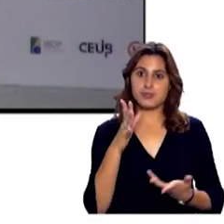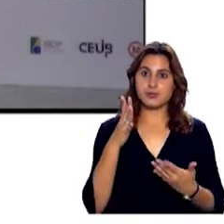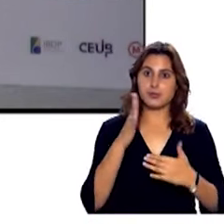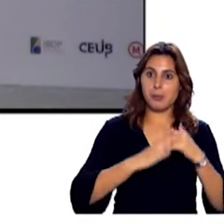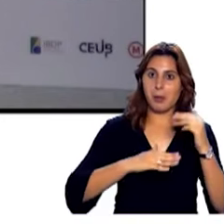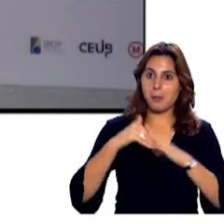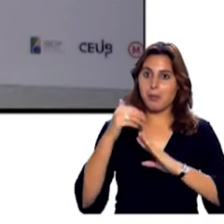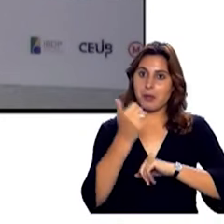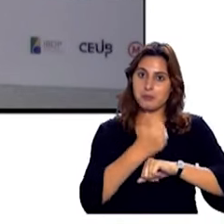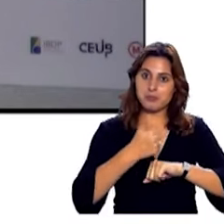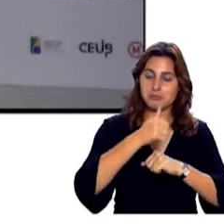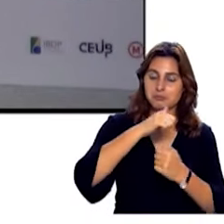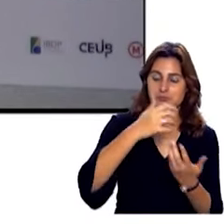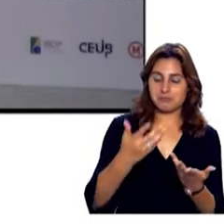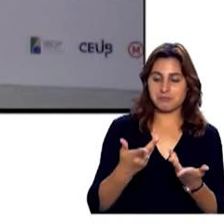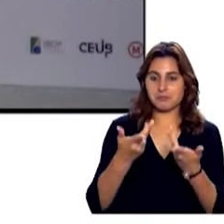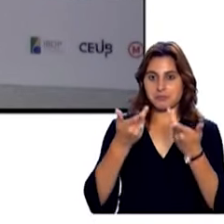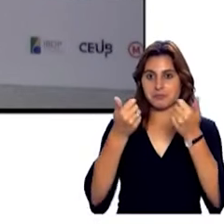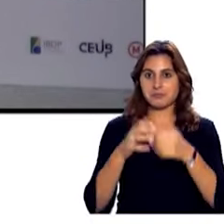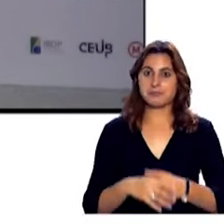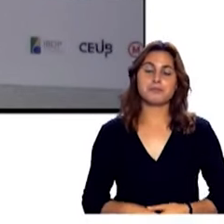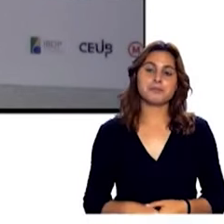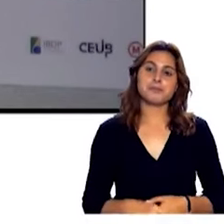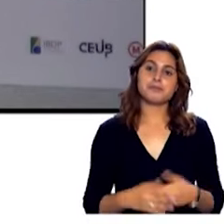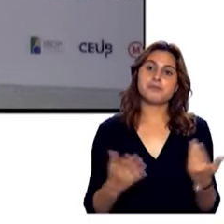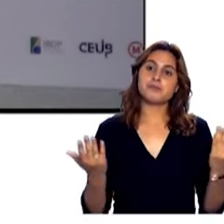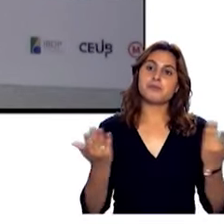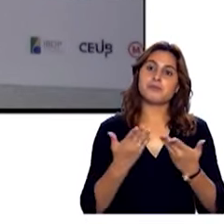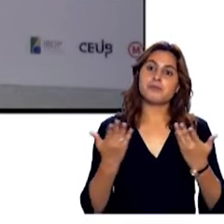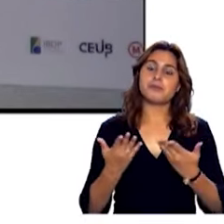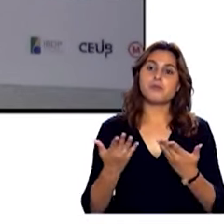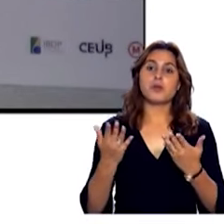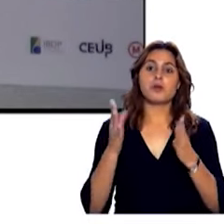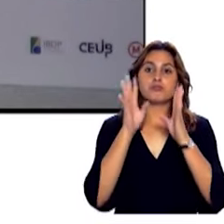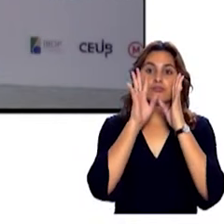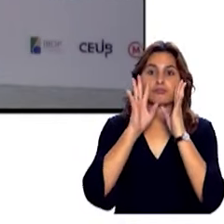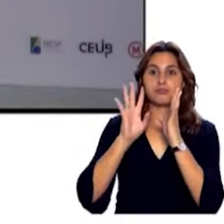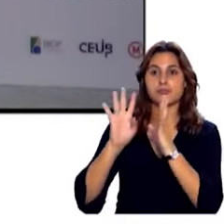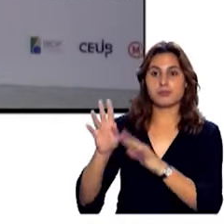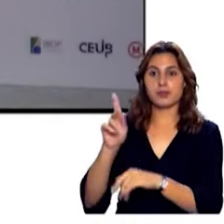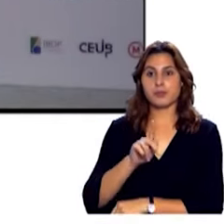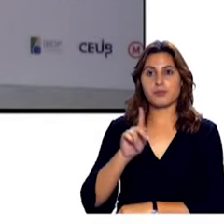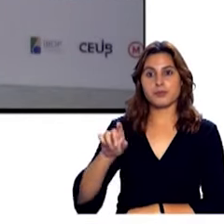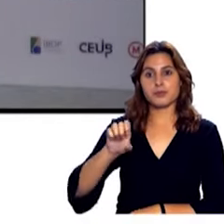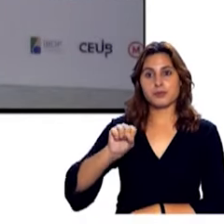características vamos agora ouvir Professor Dr Sérgio cruz